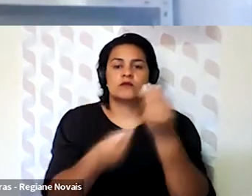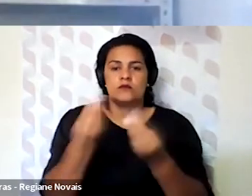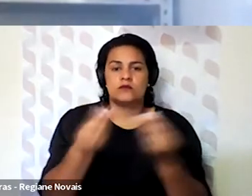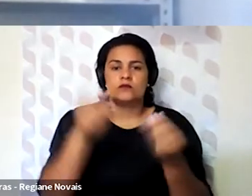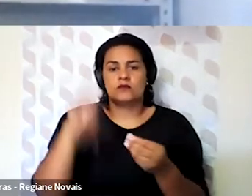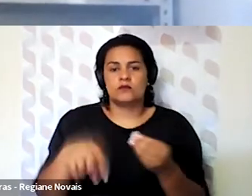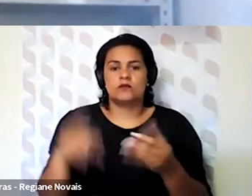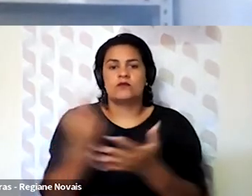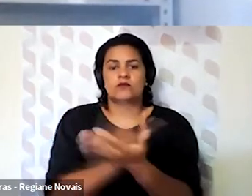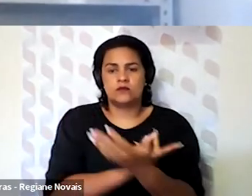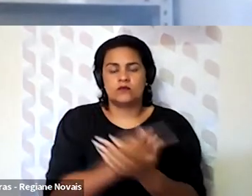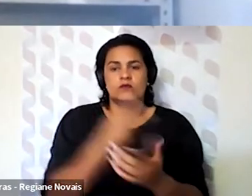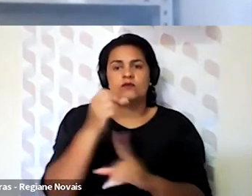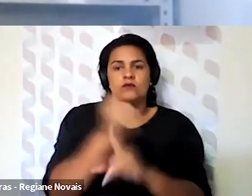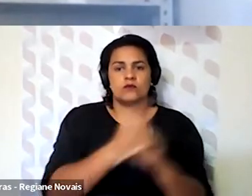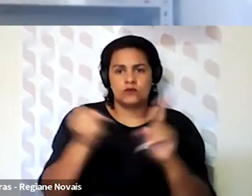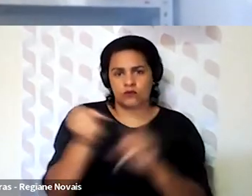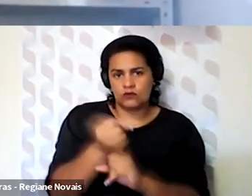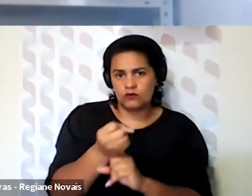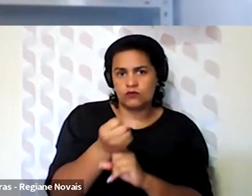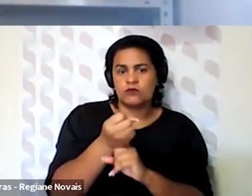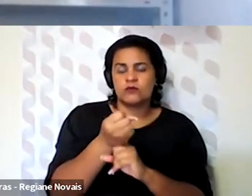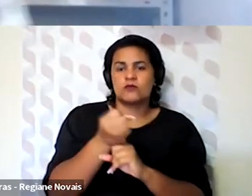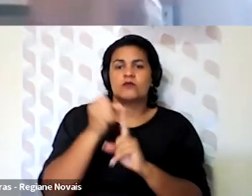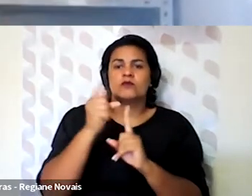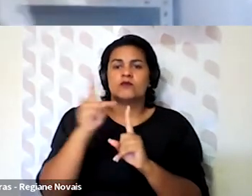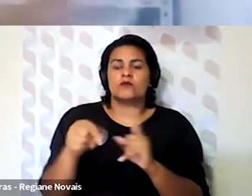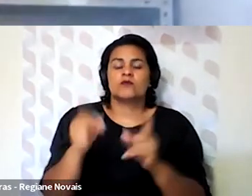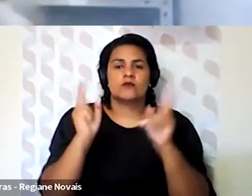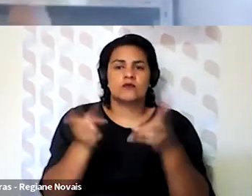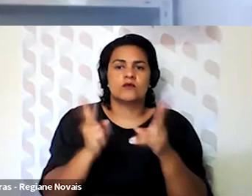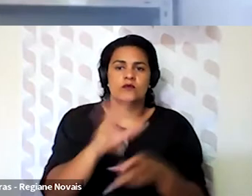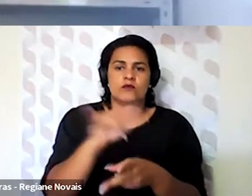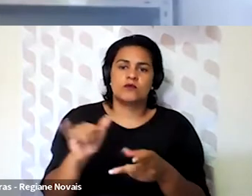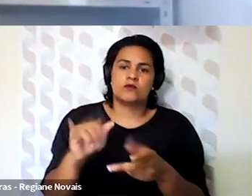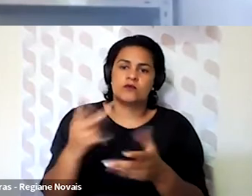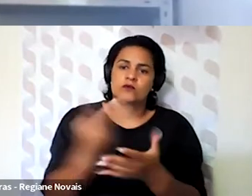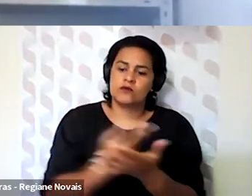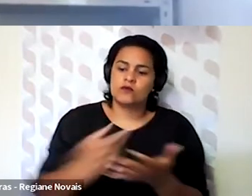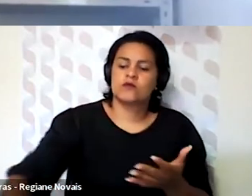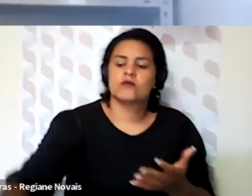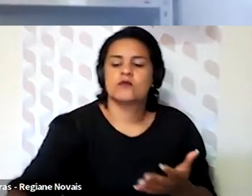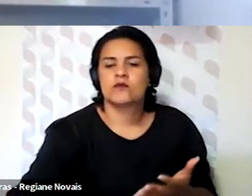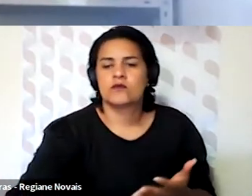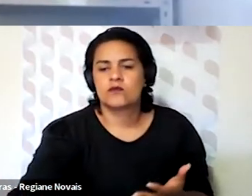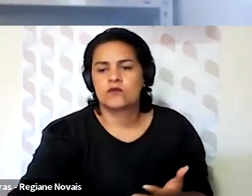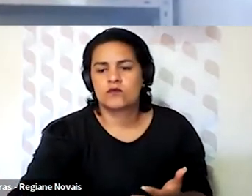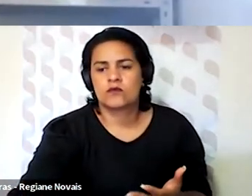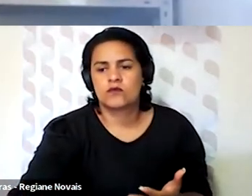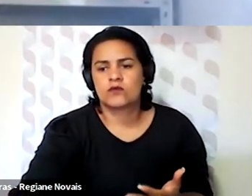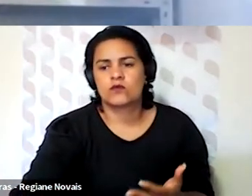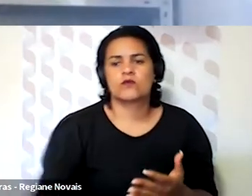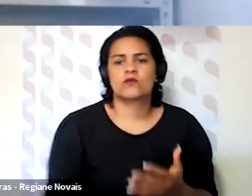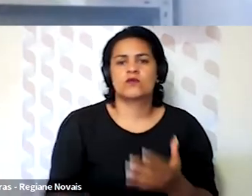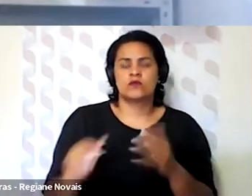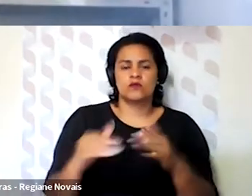histórico, aquele que acabou sendo construído em países, em blocos como a União